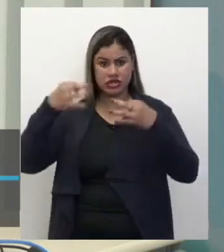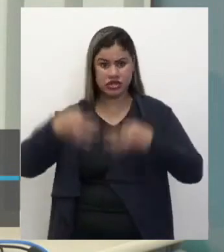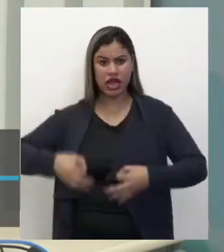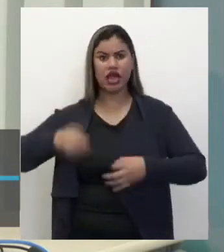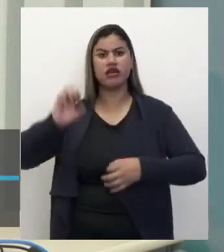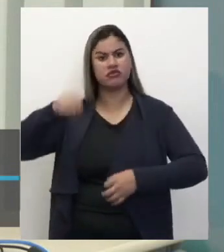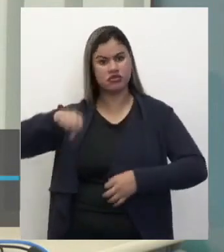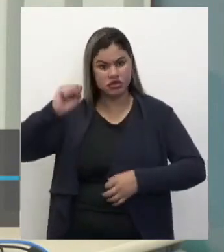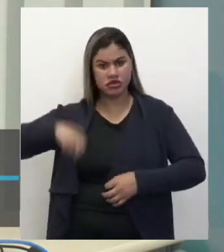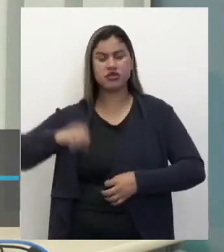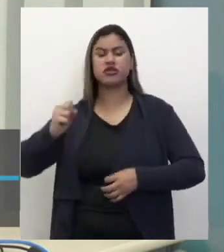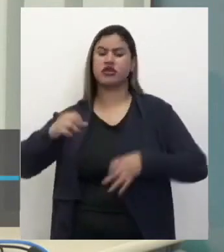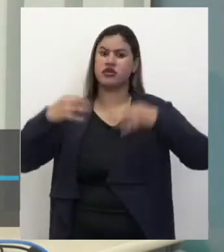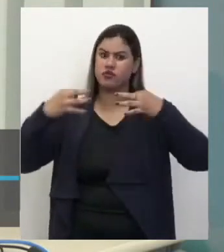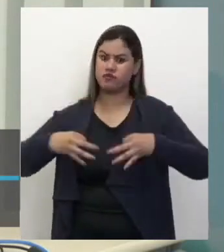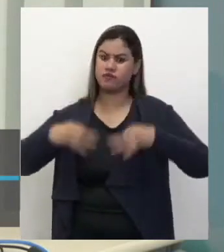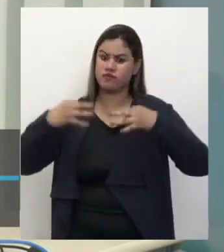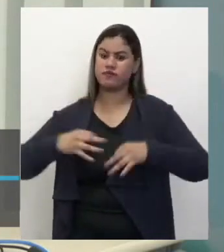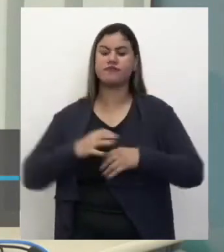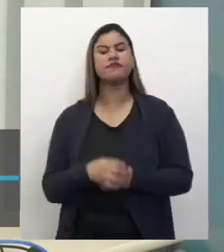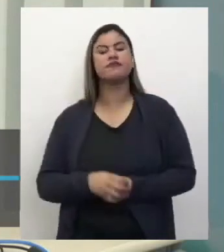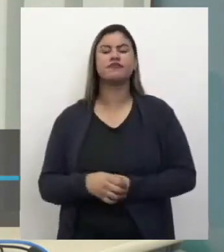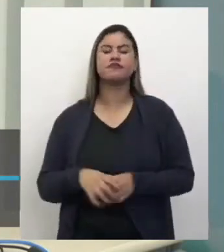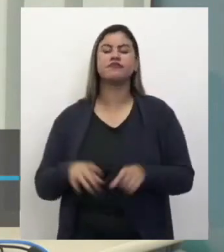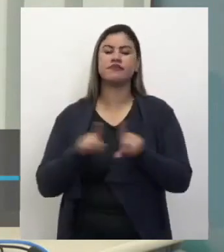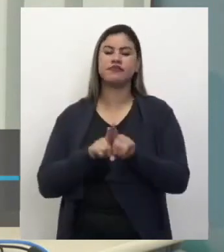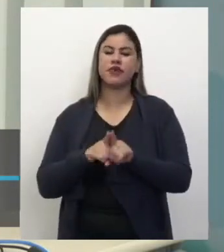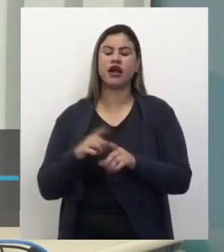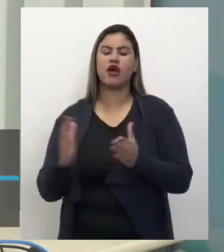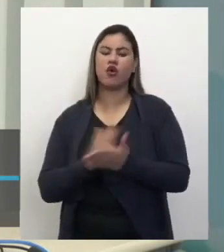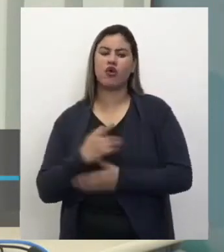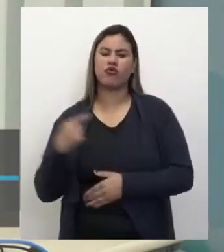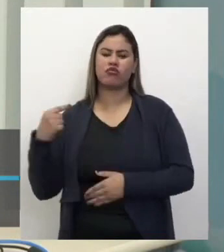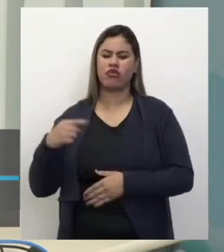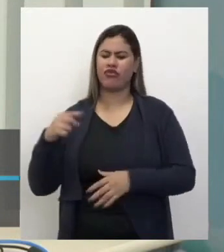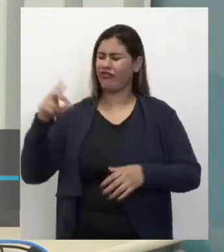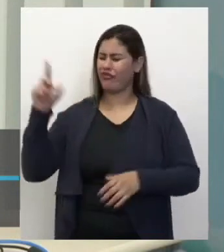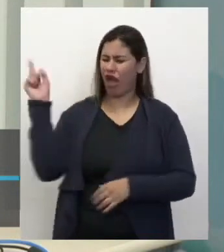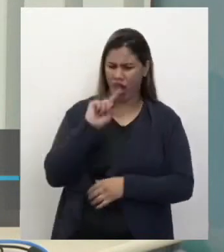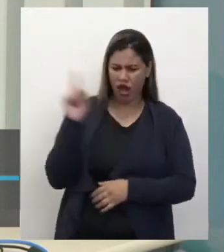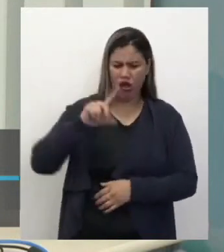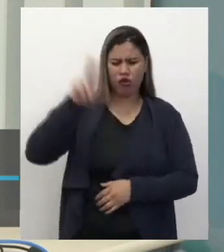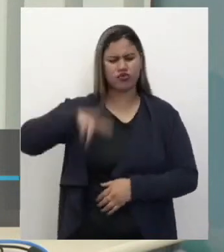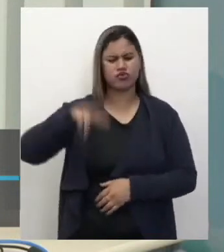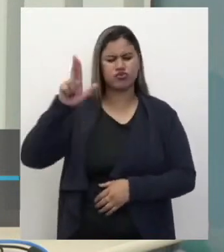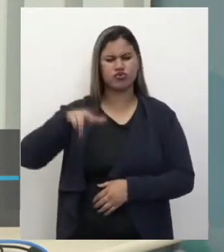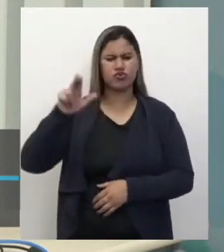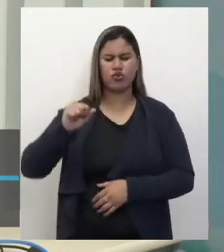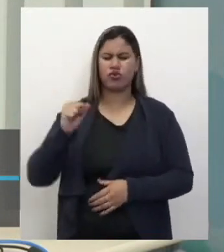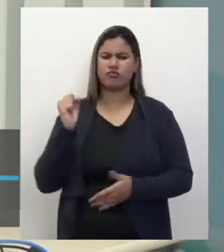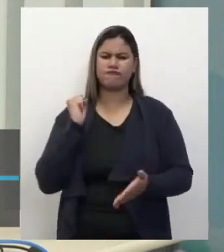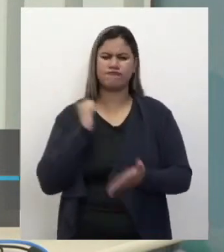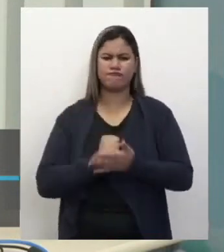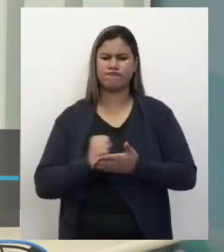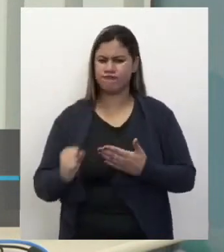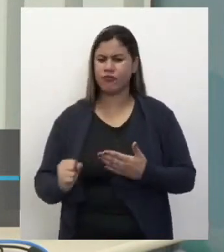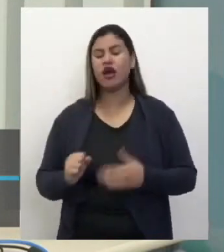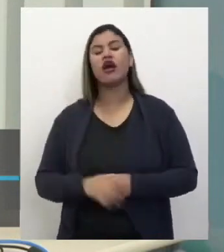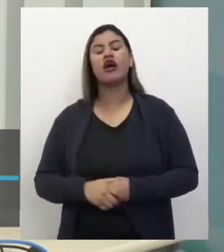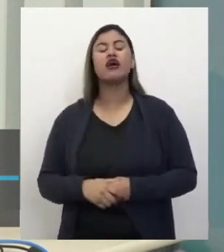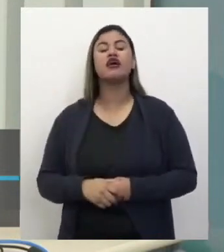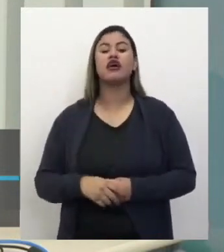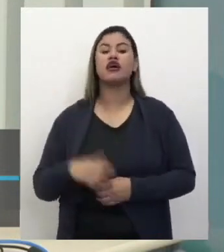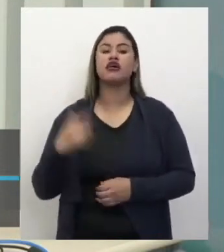certeza, efetivamente. Então, e os que dão a ideia de negativa, não, nunca, jamais. E também nós temos aqueles que dão